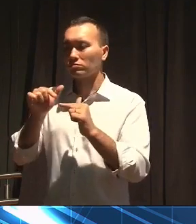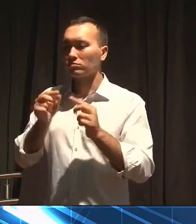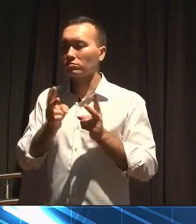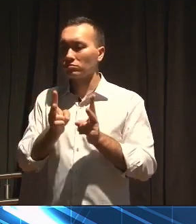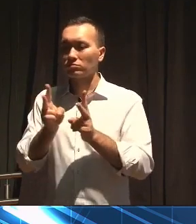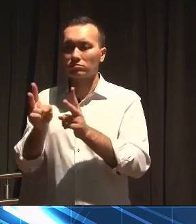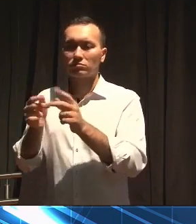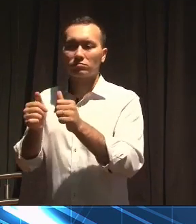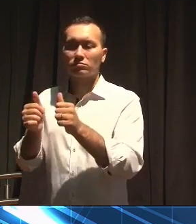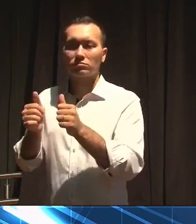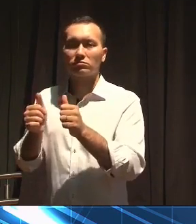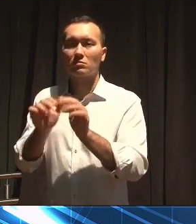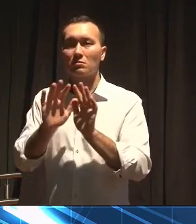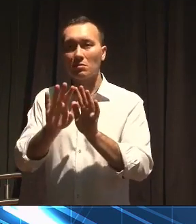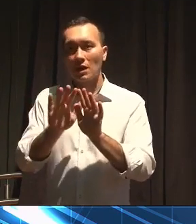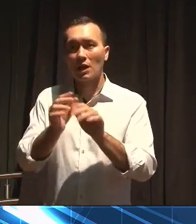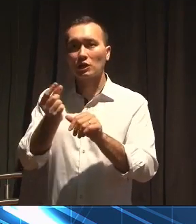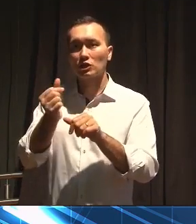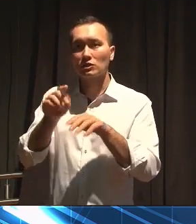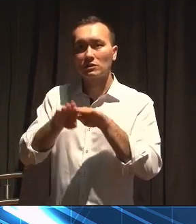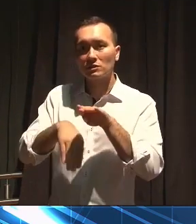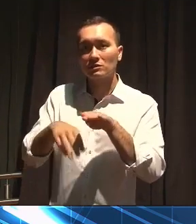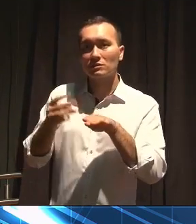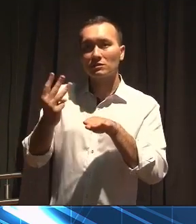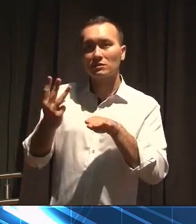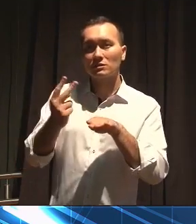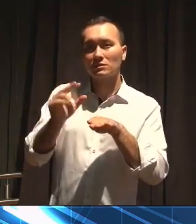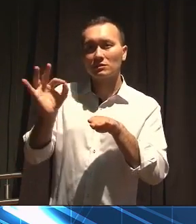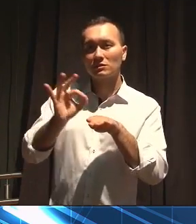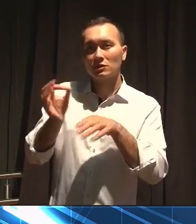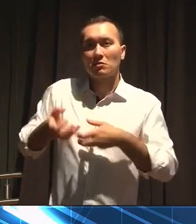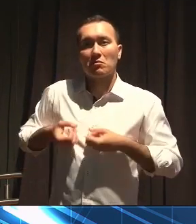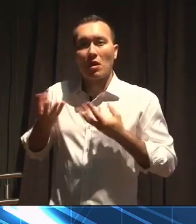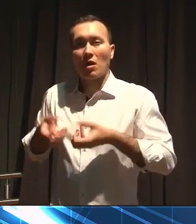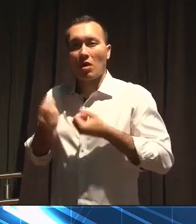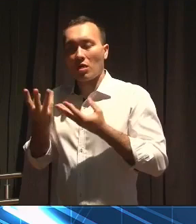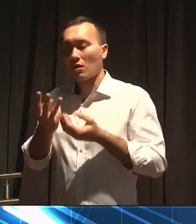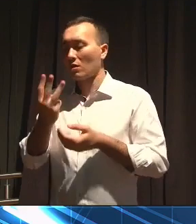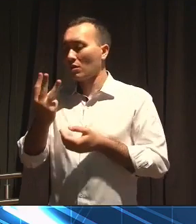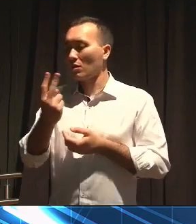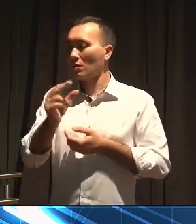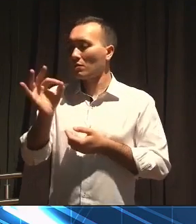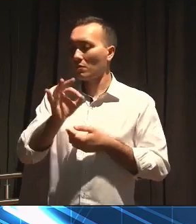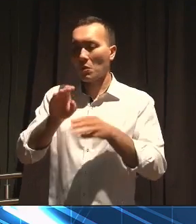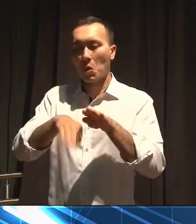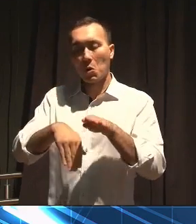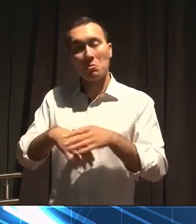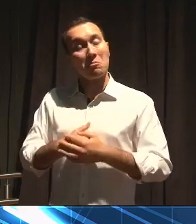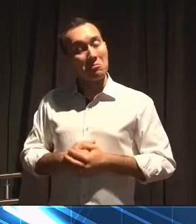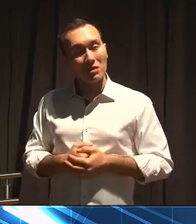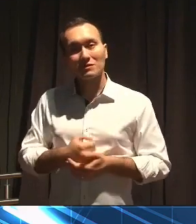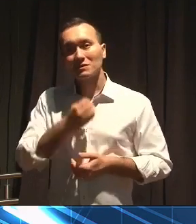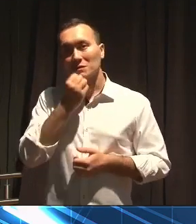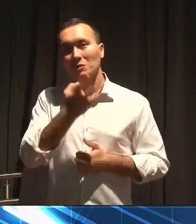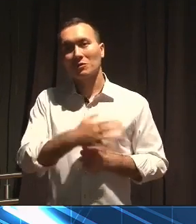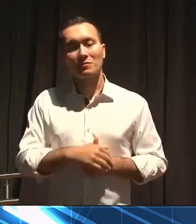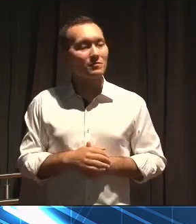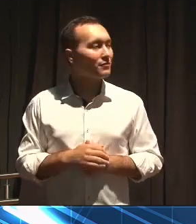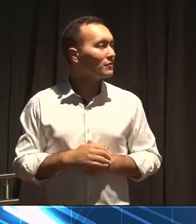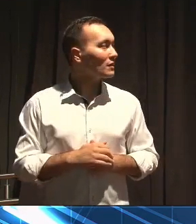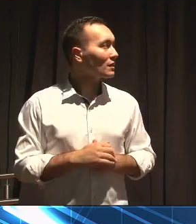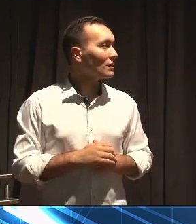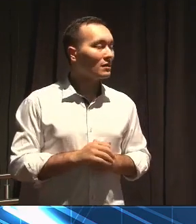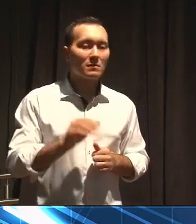32% menor. Mas esse número por si só, esse gráfico por si só, também não quer dizer muita coisa, né? Porque isso não quer dizer que a gente vai lá,